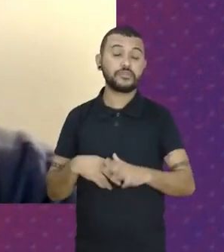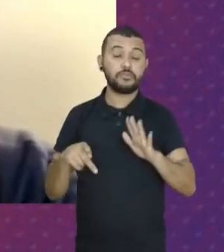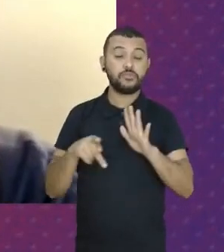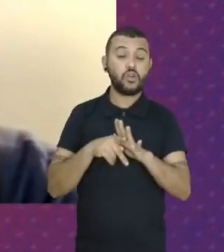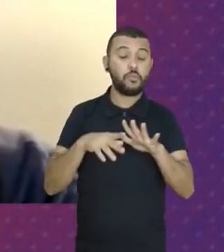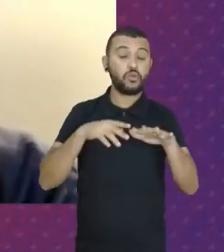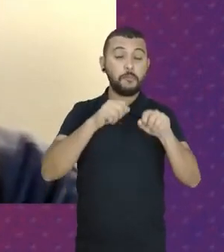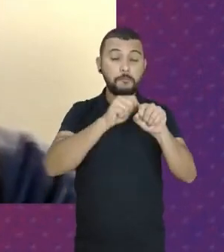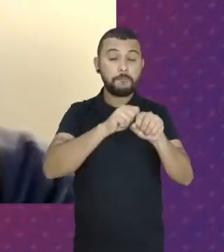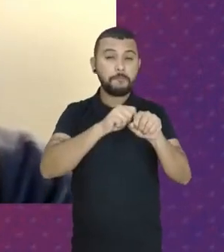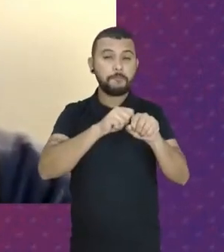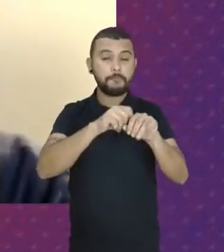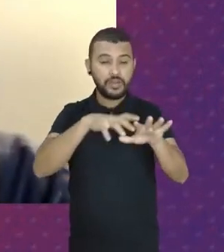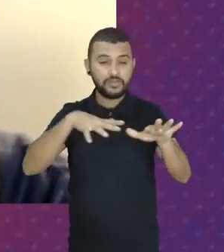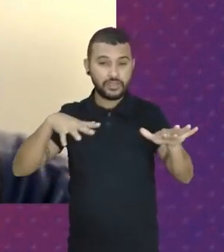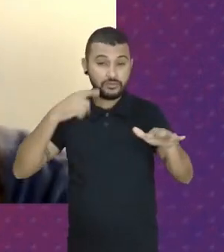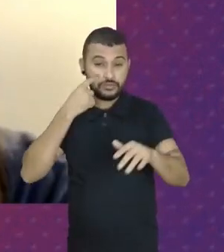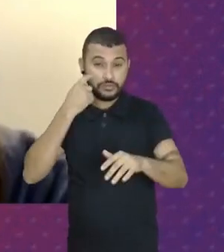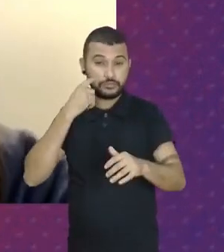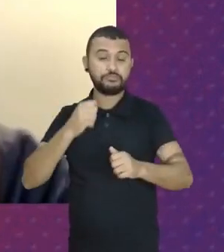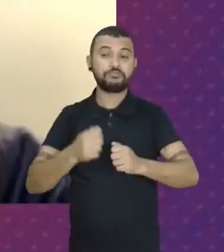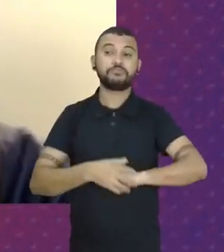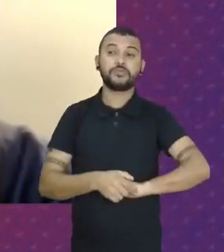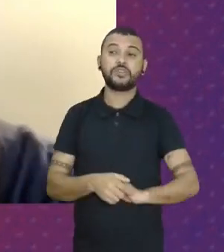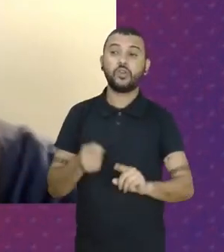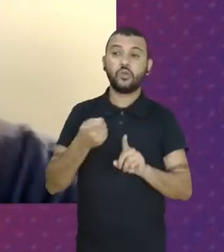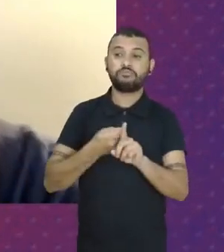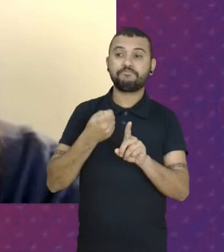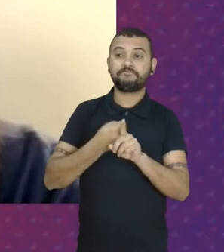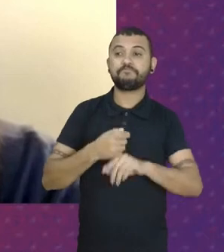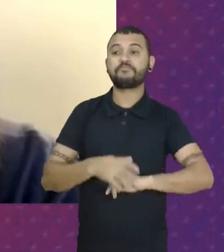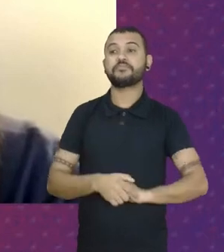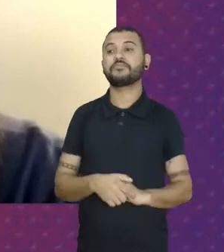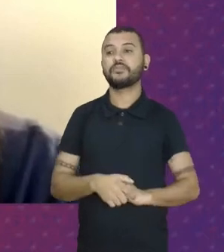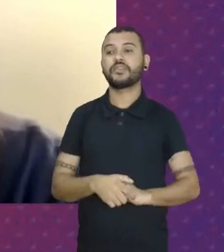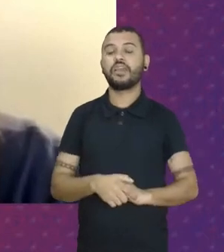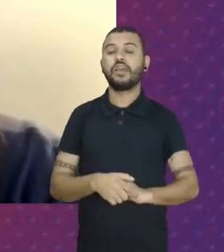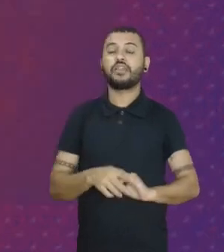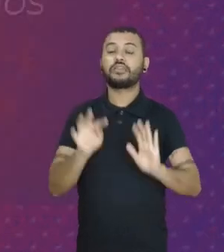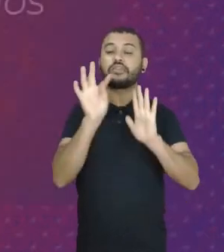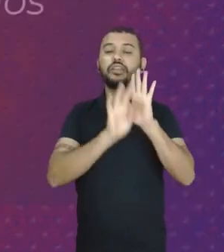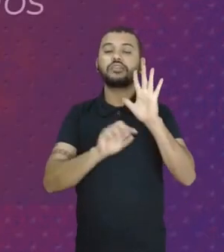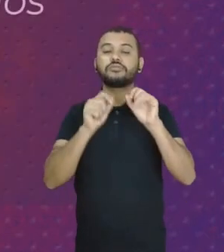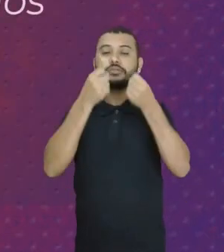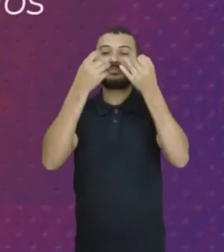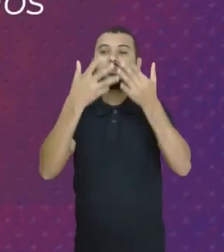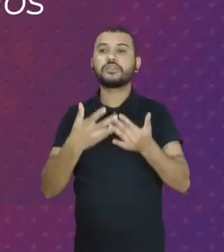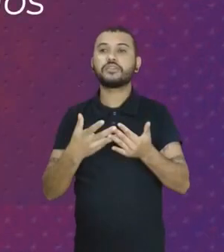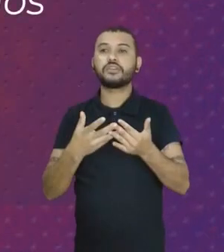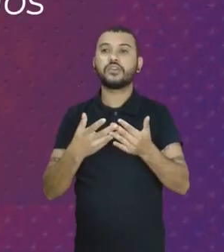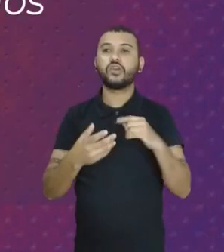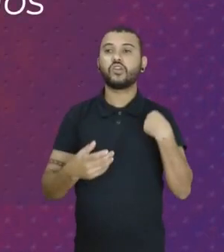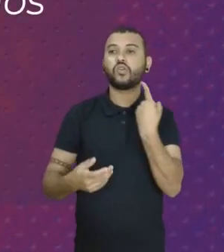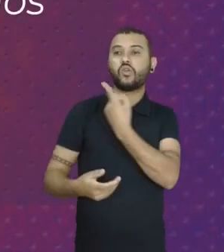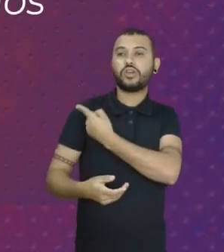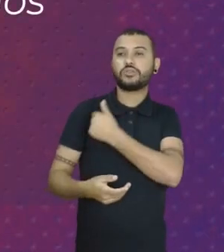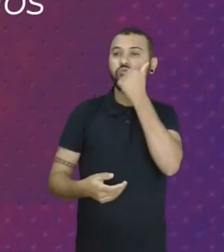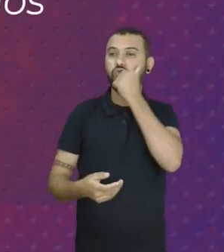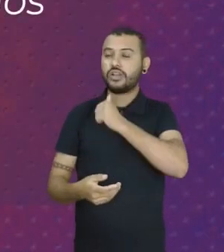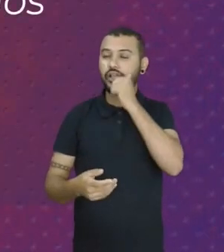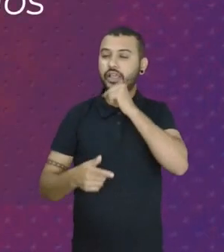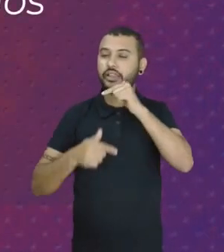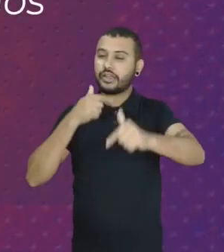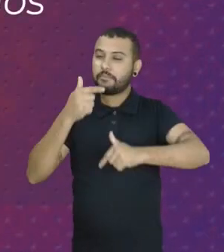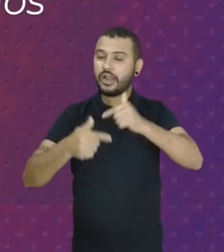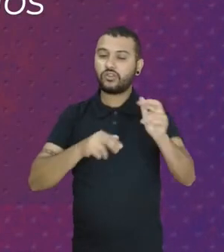manifesto, que eu vou ler alguns trechos aqui para vocês. O manifesto diz assim: somos trabalhadoras um pouco